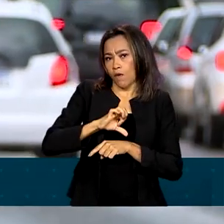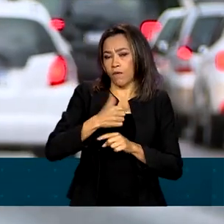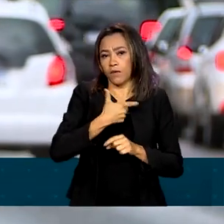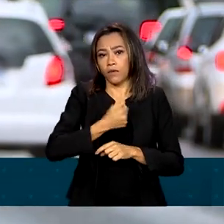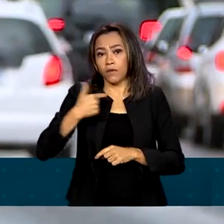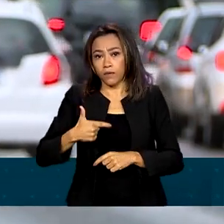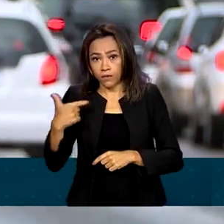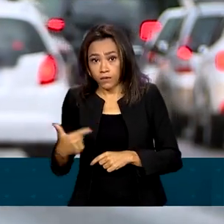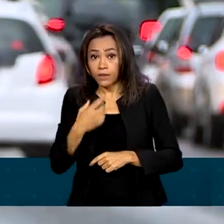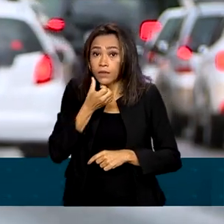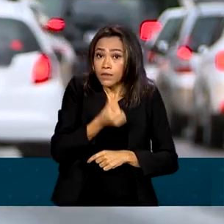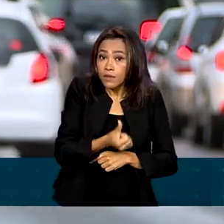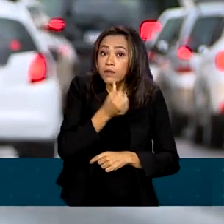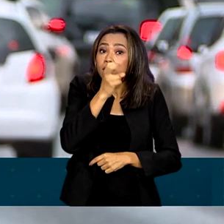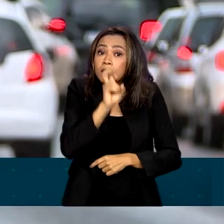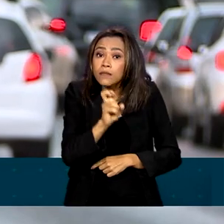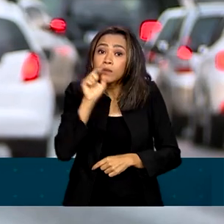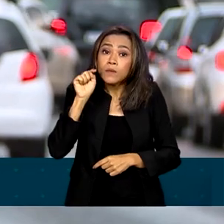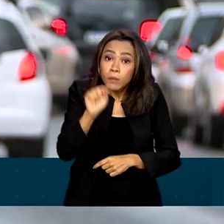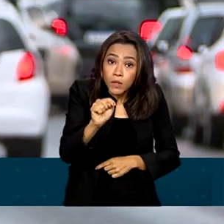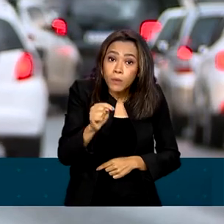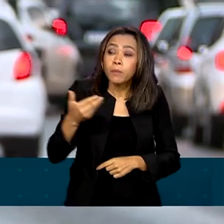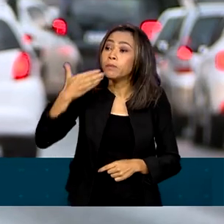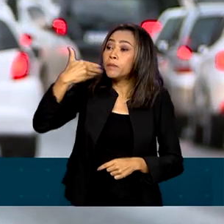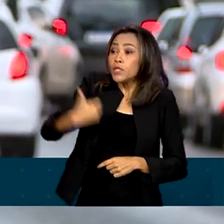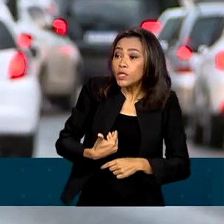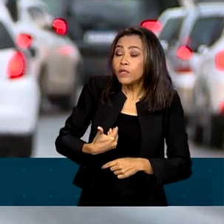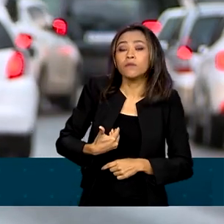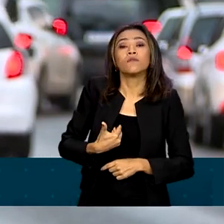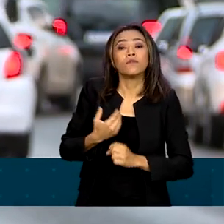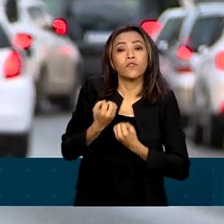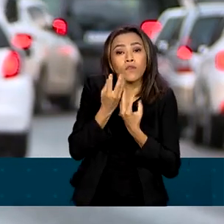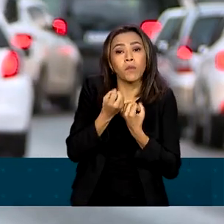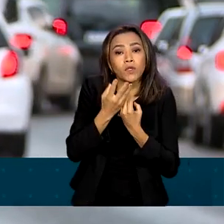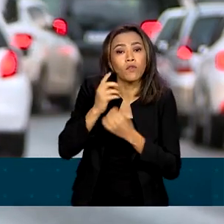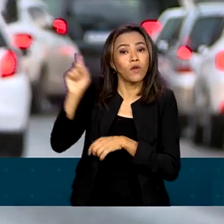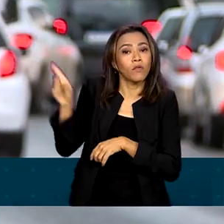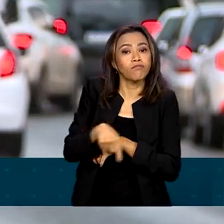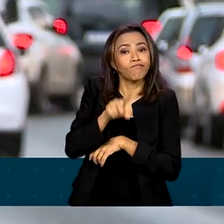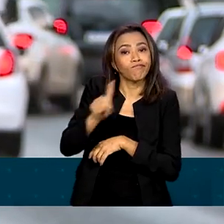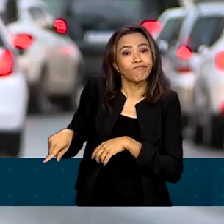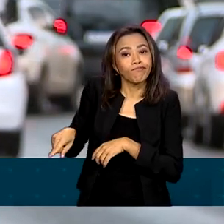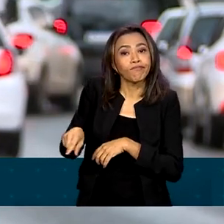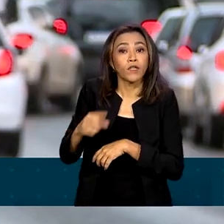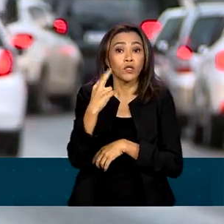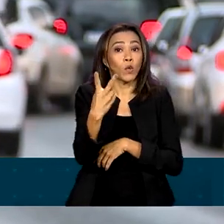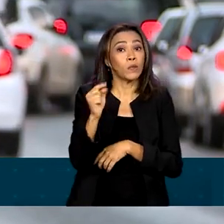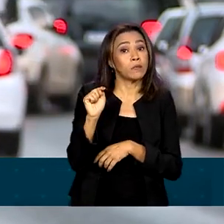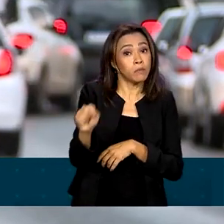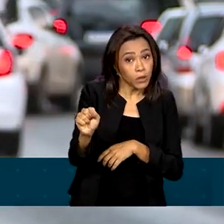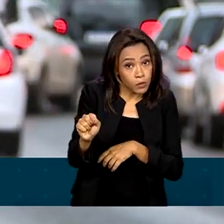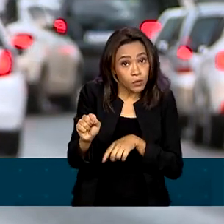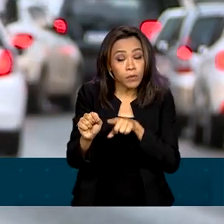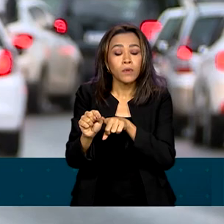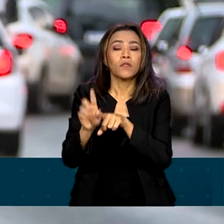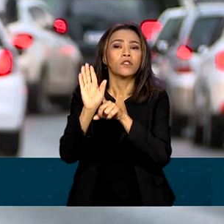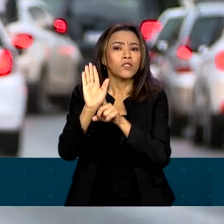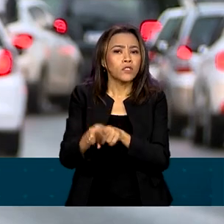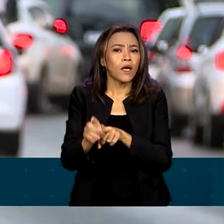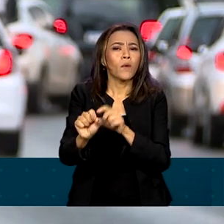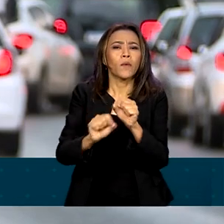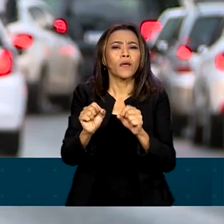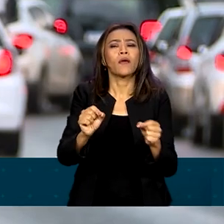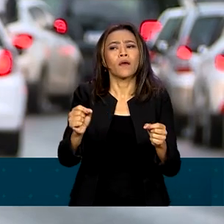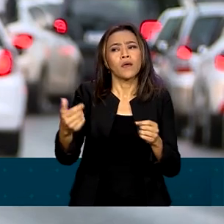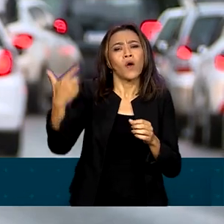65 mil pedidos de informação foram negados desses mil chegaram a fase de